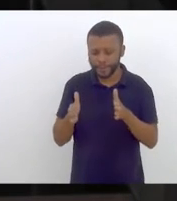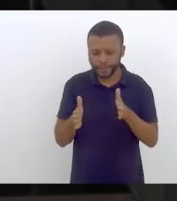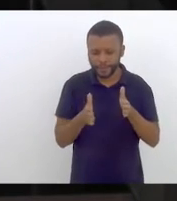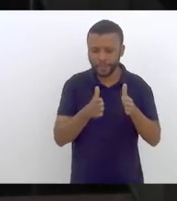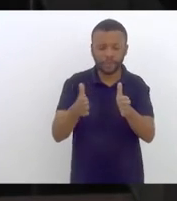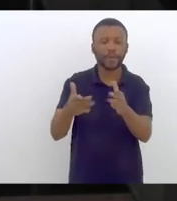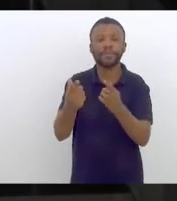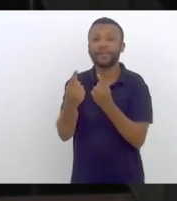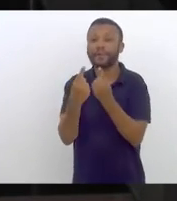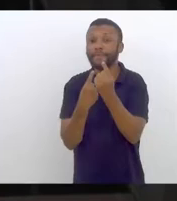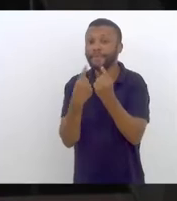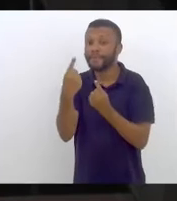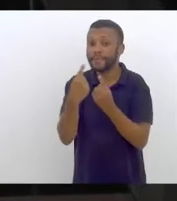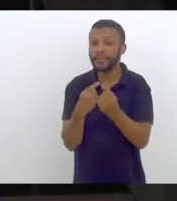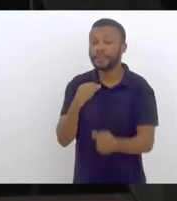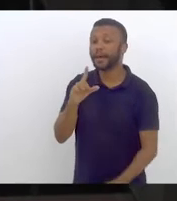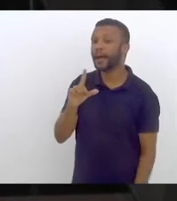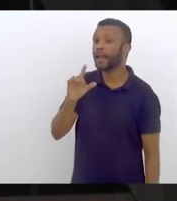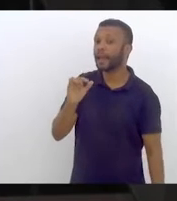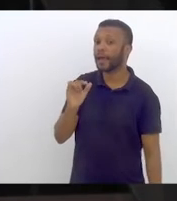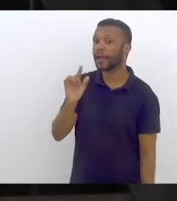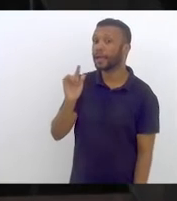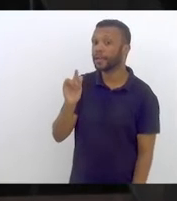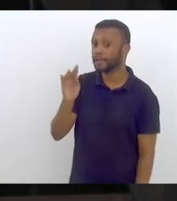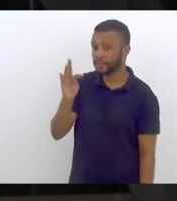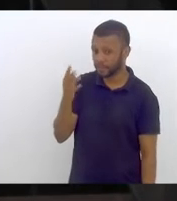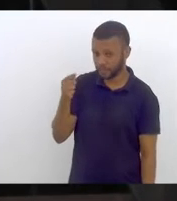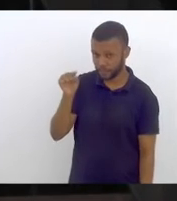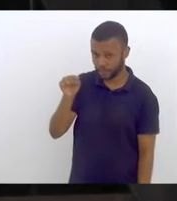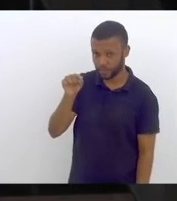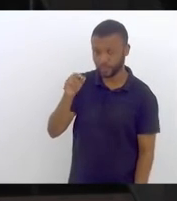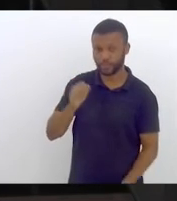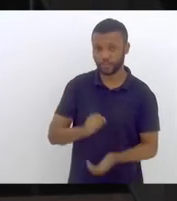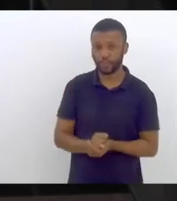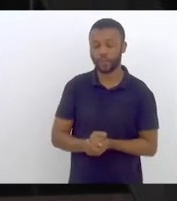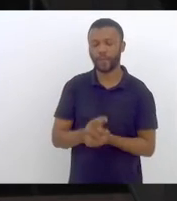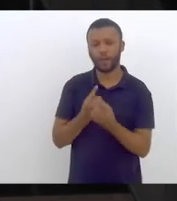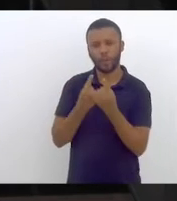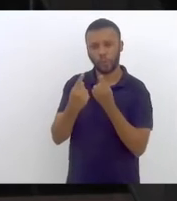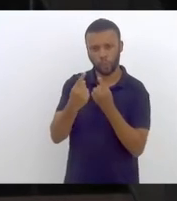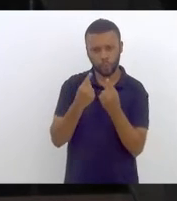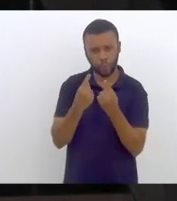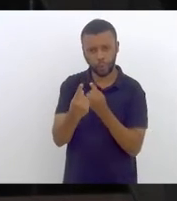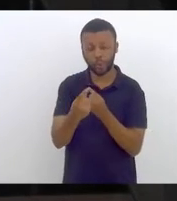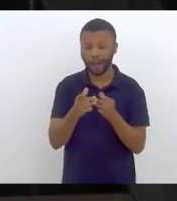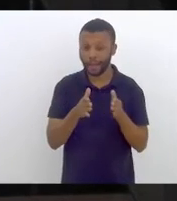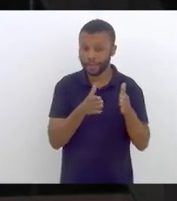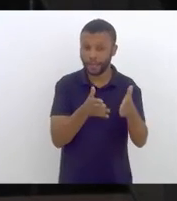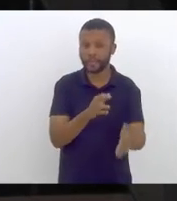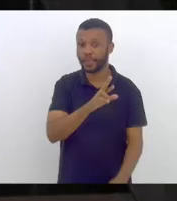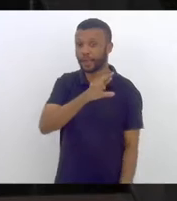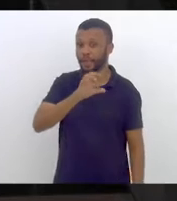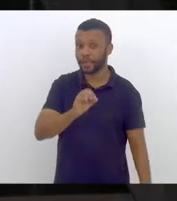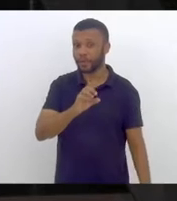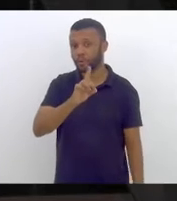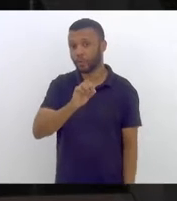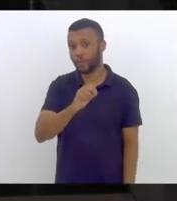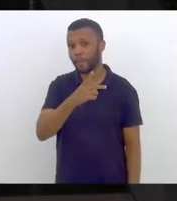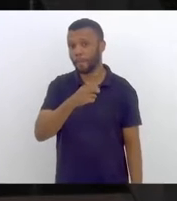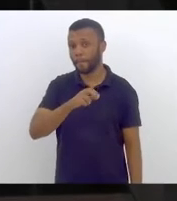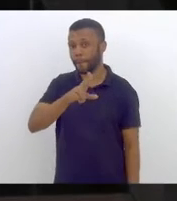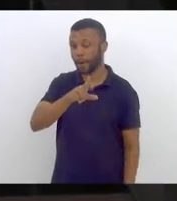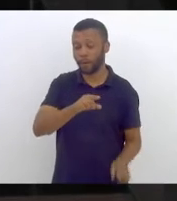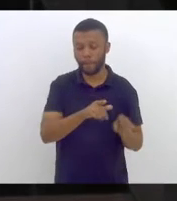a Via Light se estender da Estrada Rio do Pau até a Avenida Brasil e